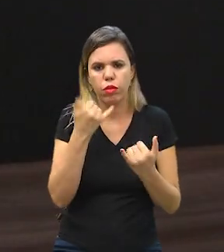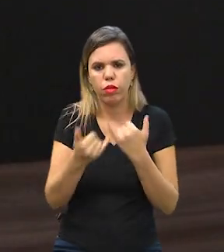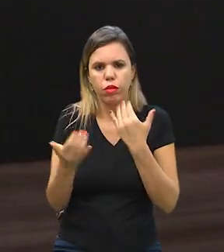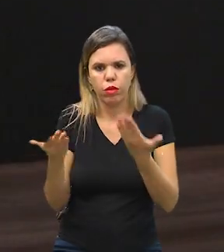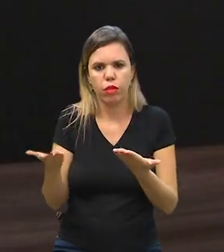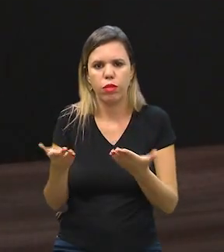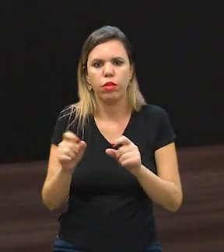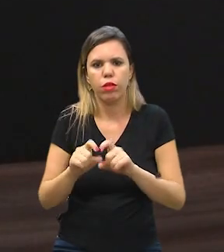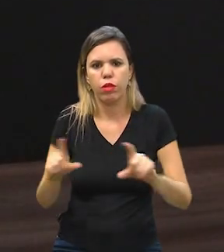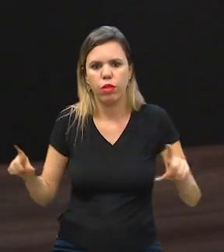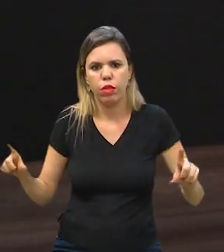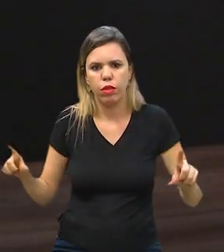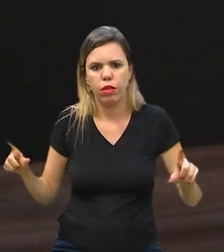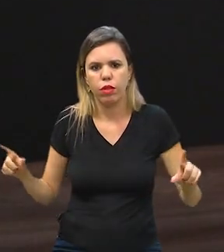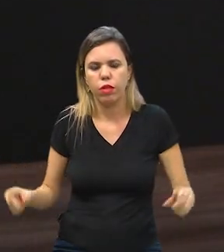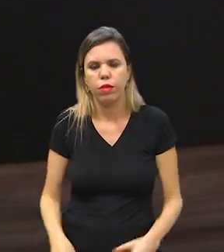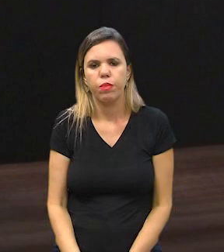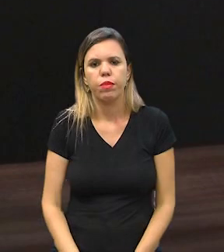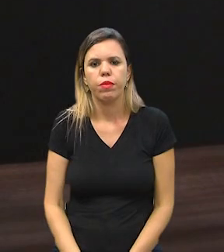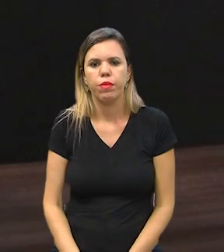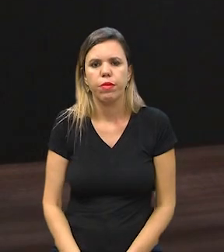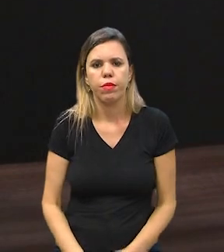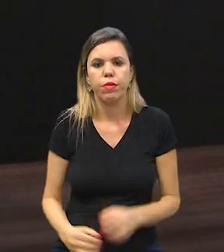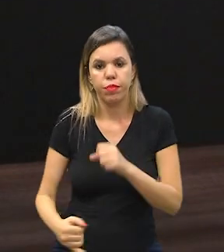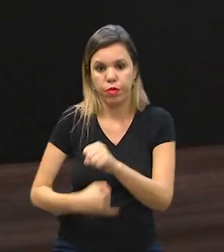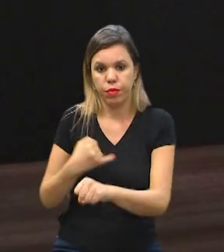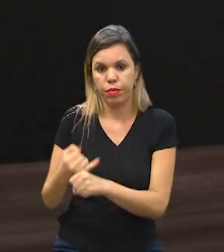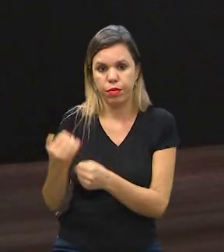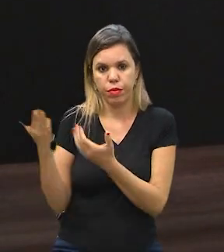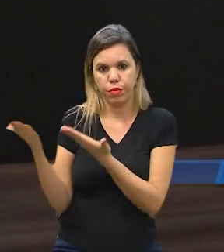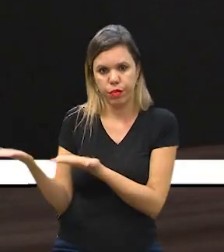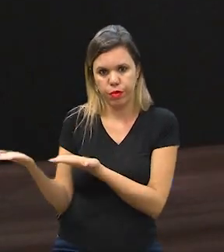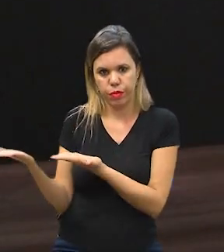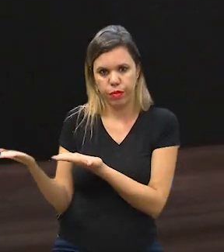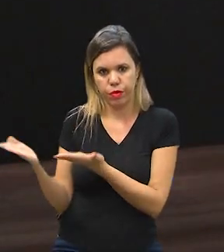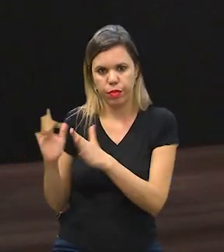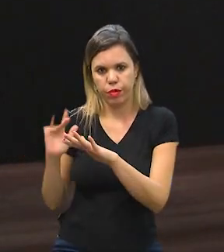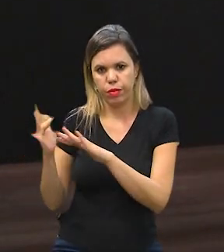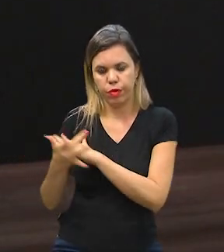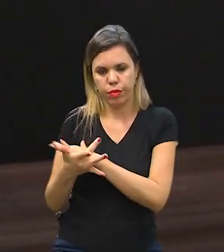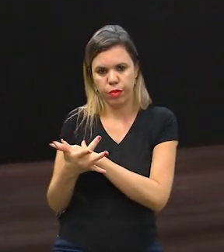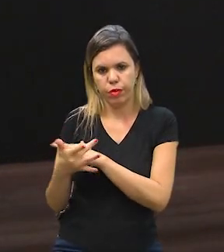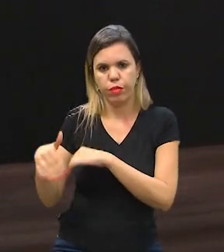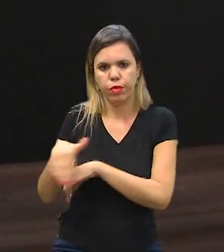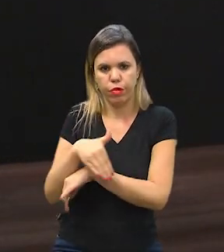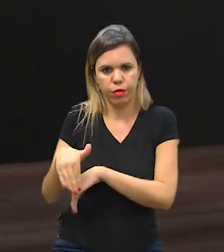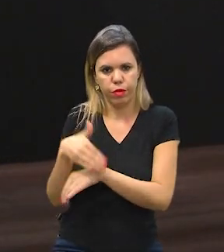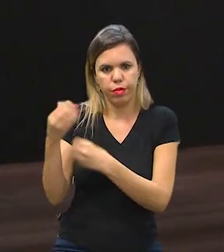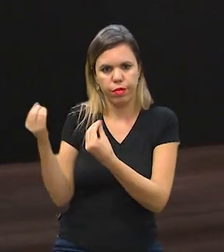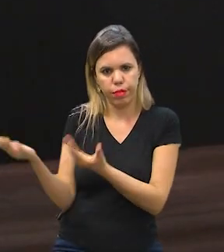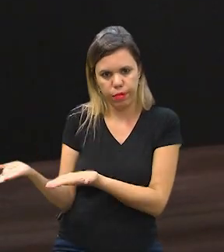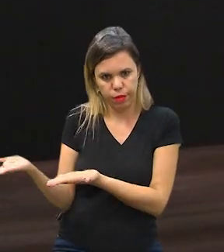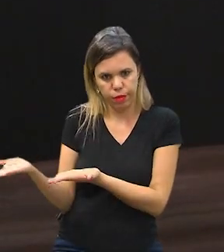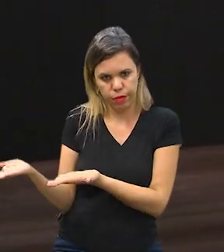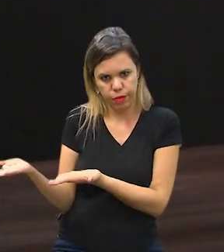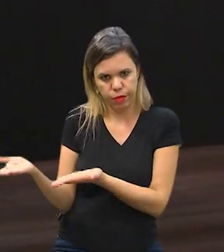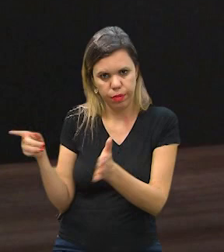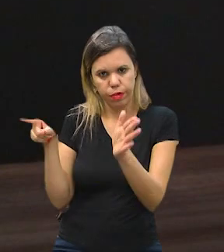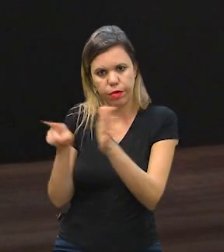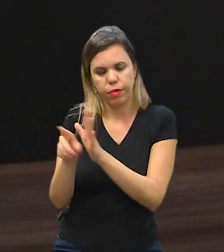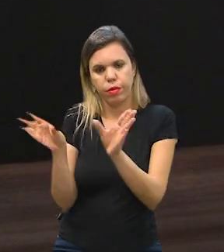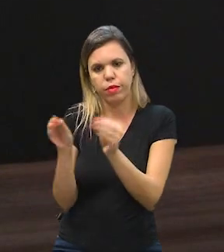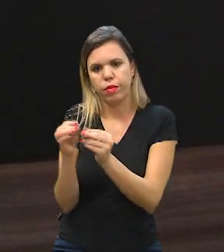está aparecendo aí o site deles, tem rede social também, tem todos os endereços aí. E